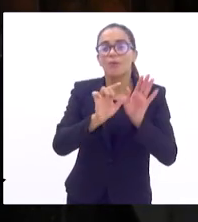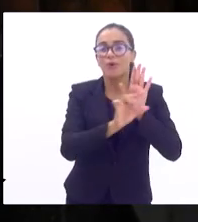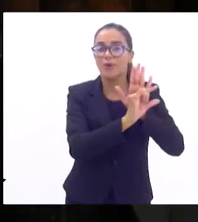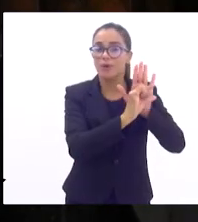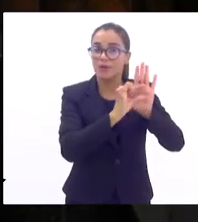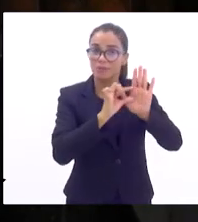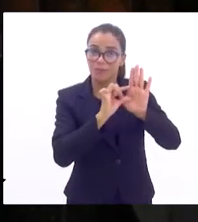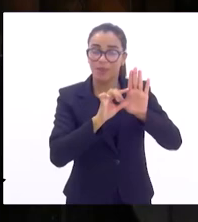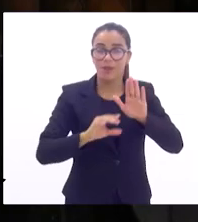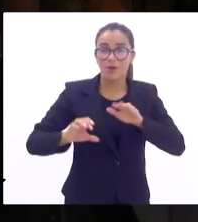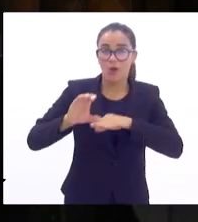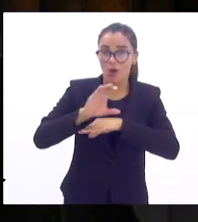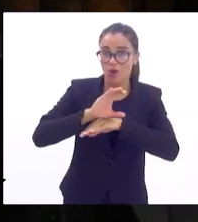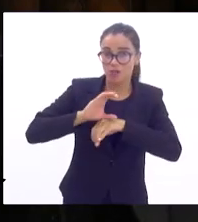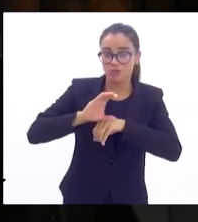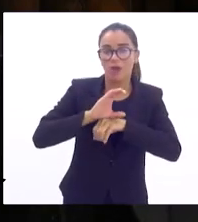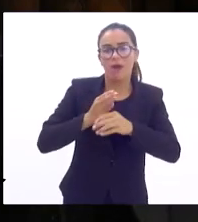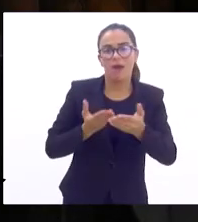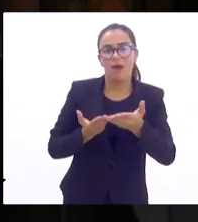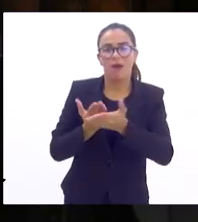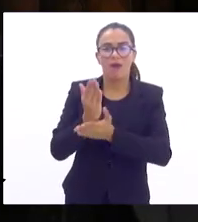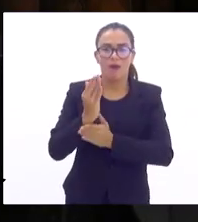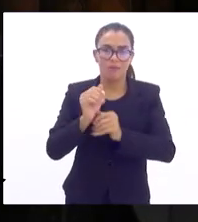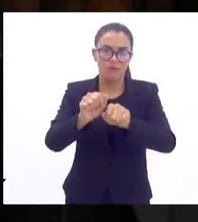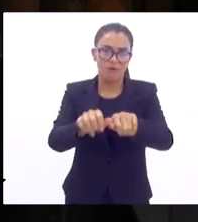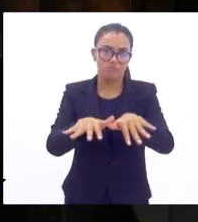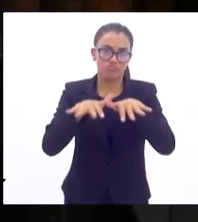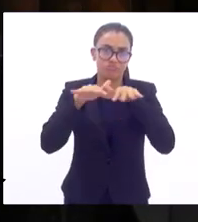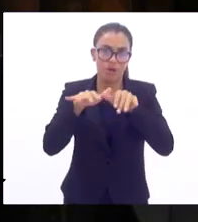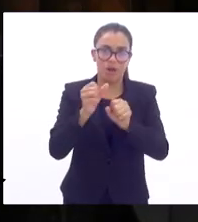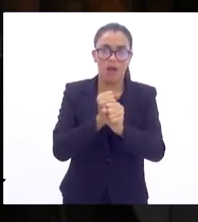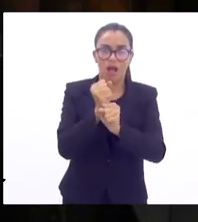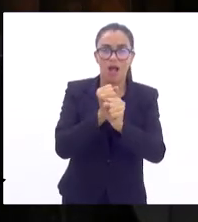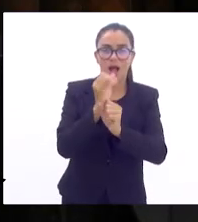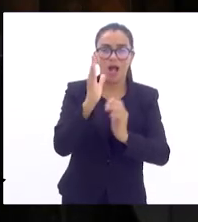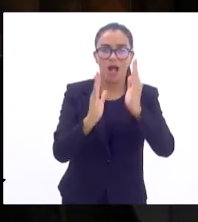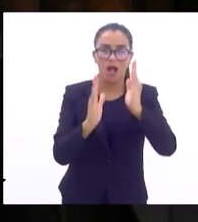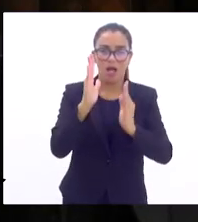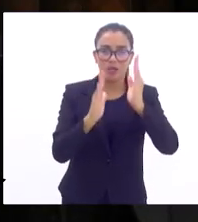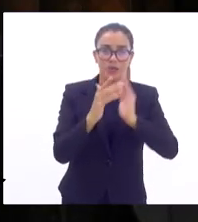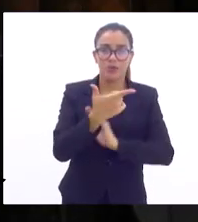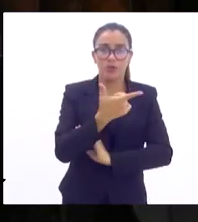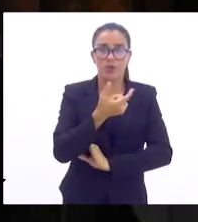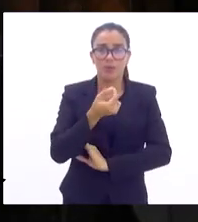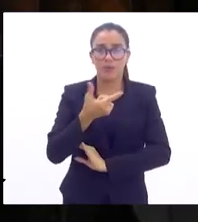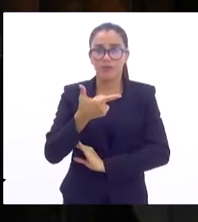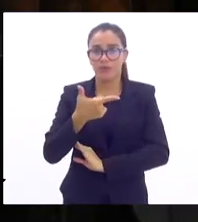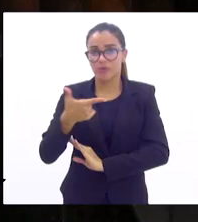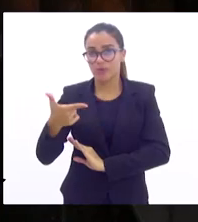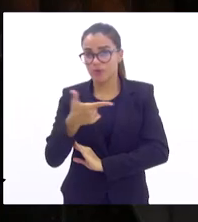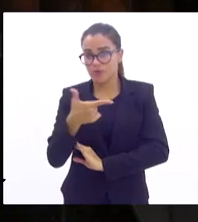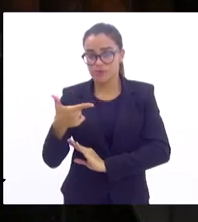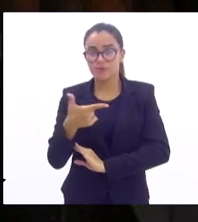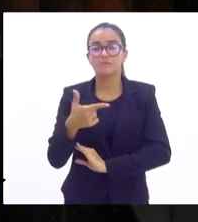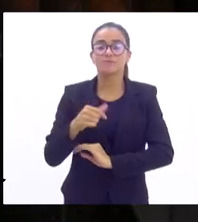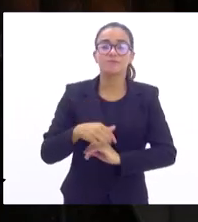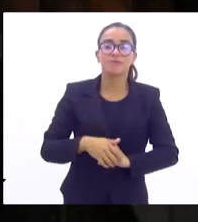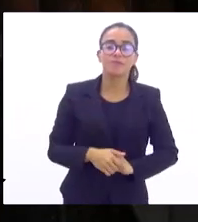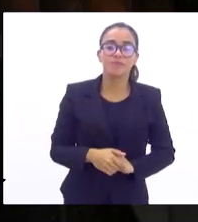constitucional aprovado pelo Parlamento no ano de 2022 cujo